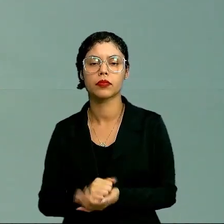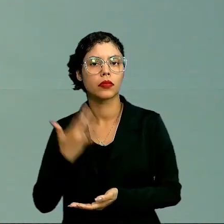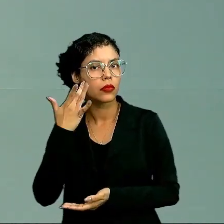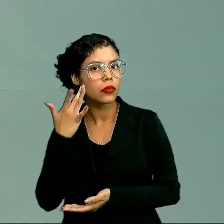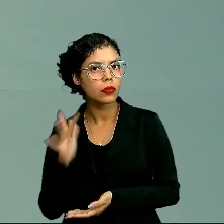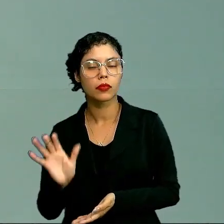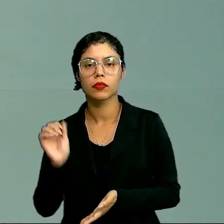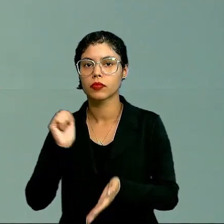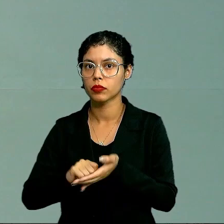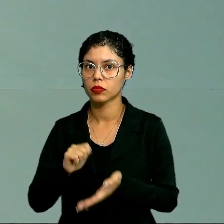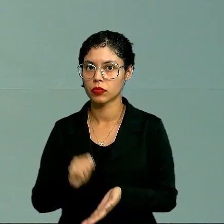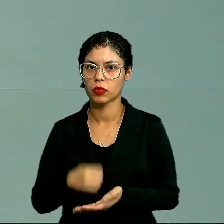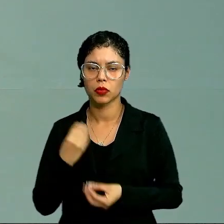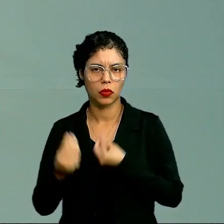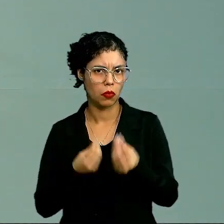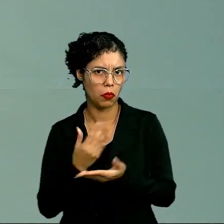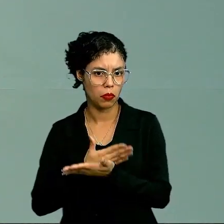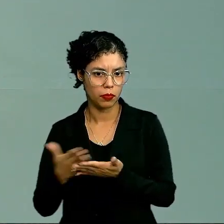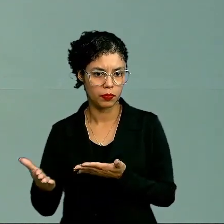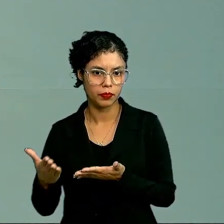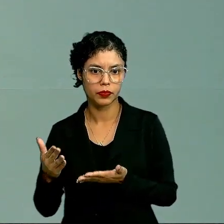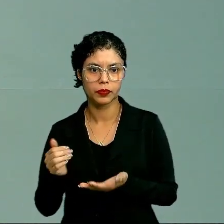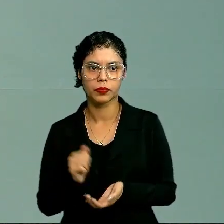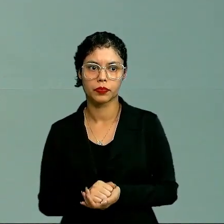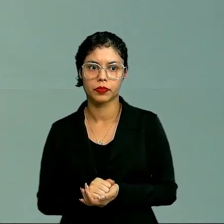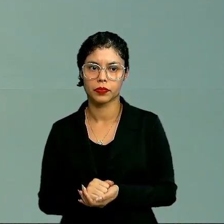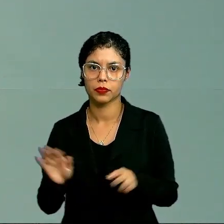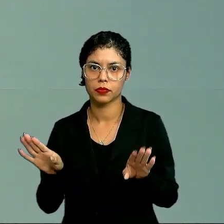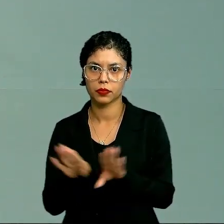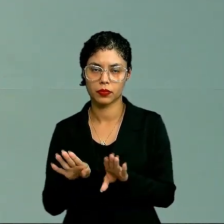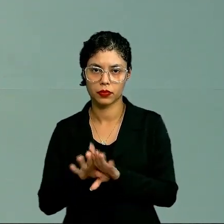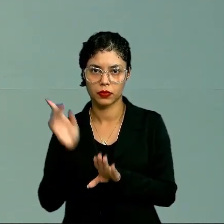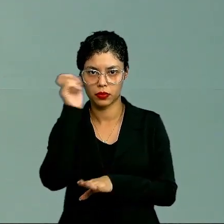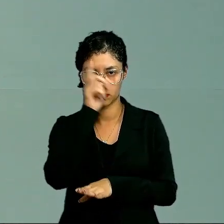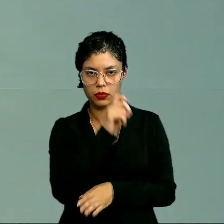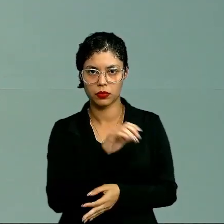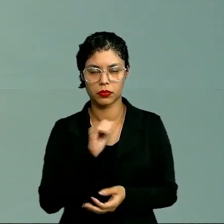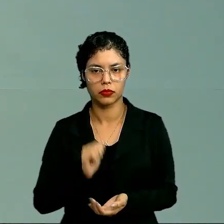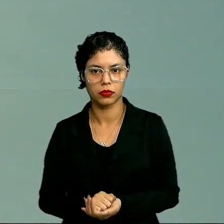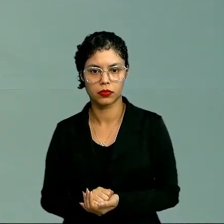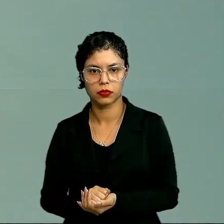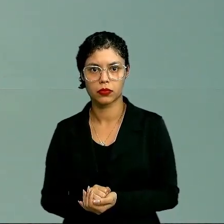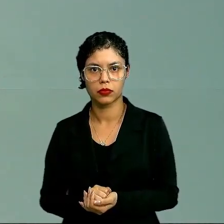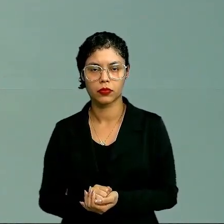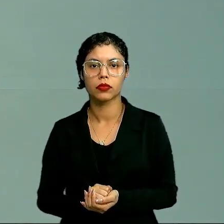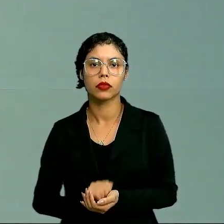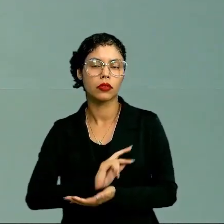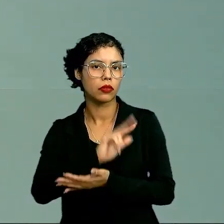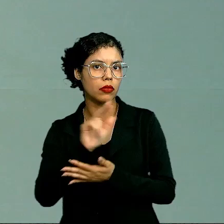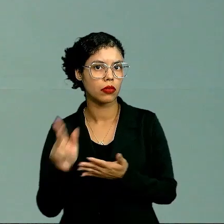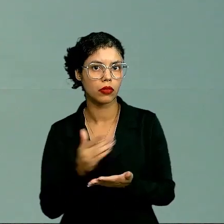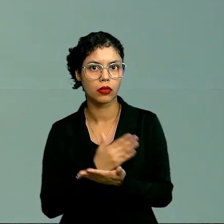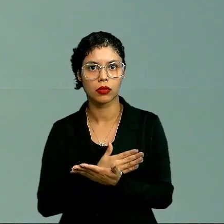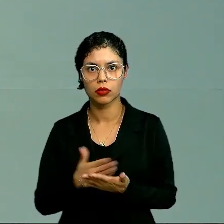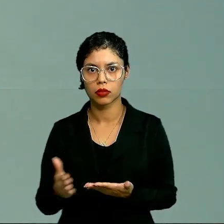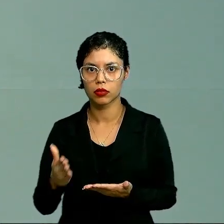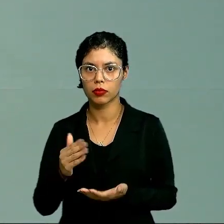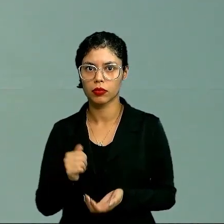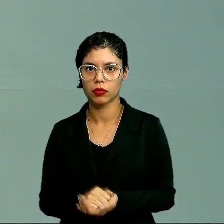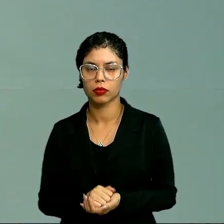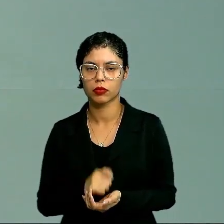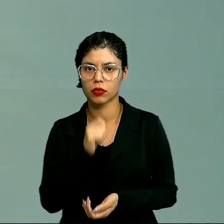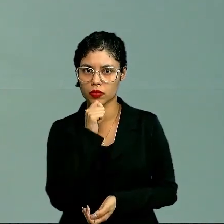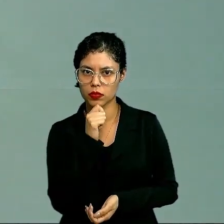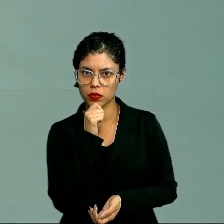uma redação, eu não sei como começar. Assim, gente, não é difícil, né? Existem diversas formas de iniciar, mas se você não tiver,